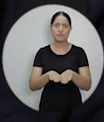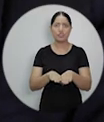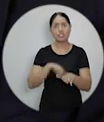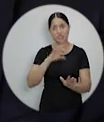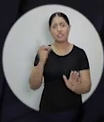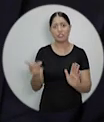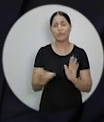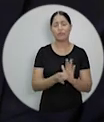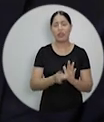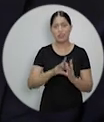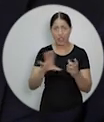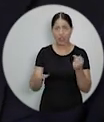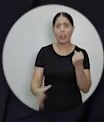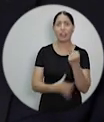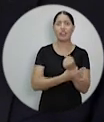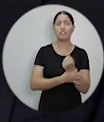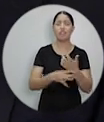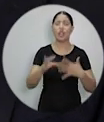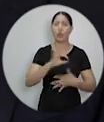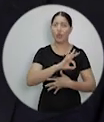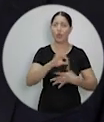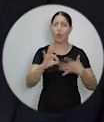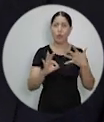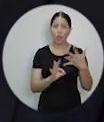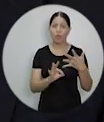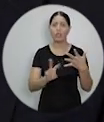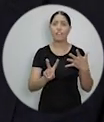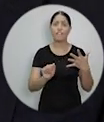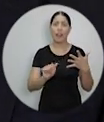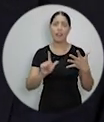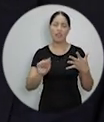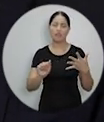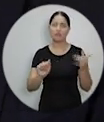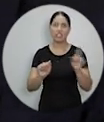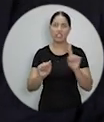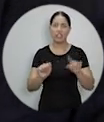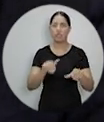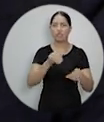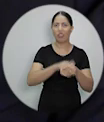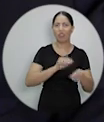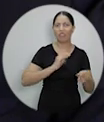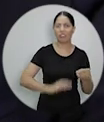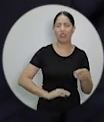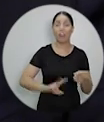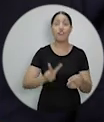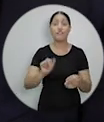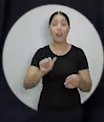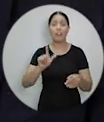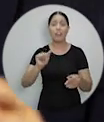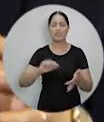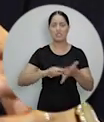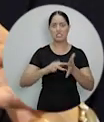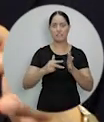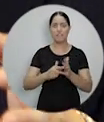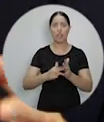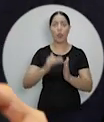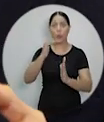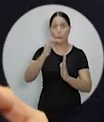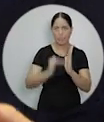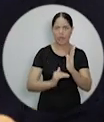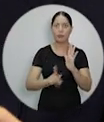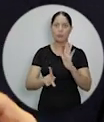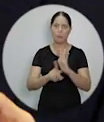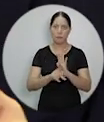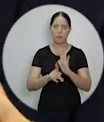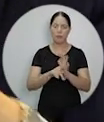igualdade seria garantirmos cotas de vagas e não de candidaturas. Cotas de vagas seriam que um percentual